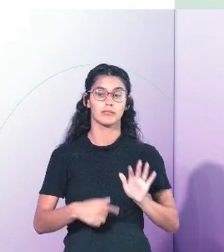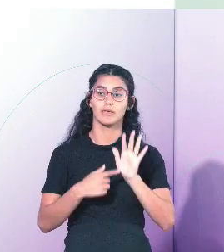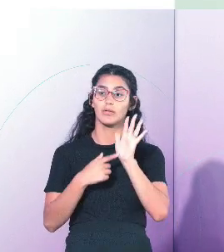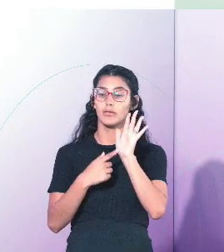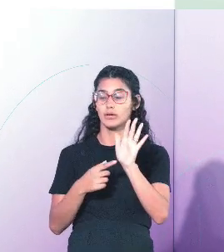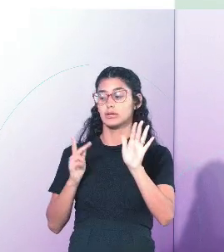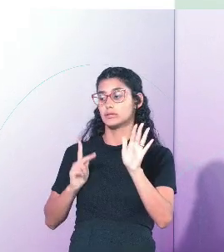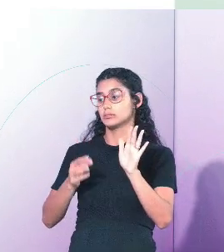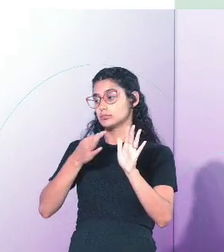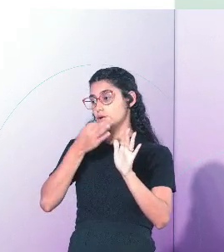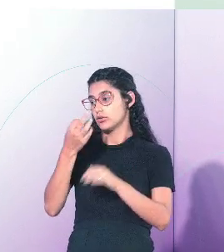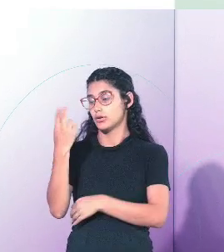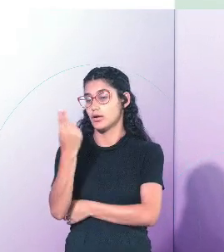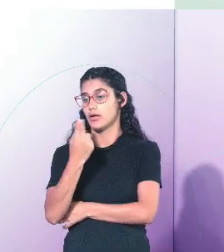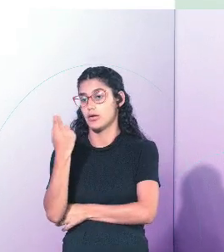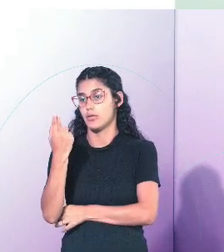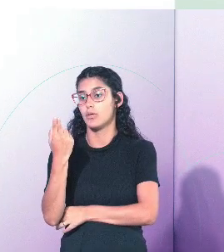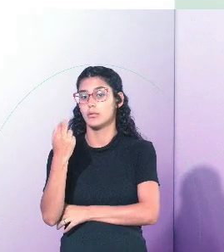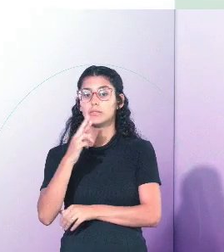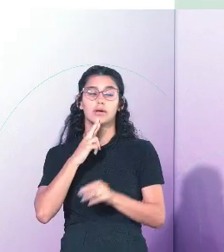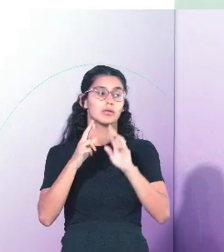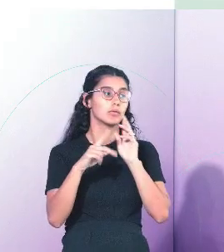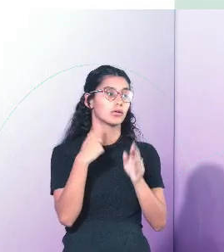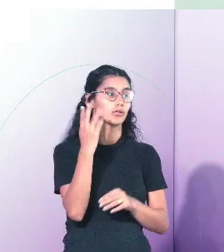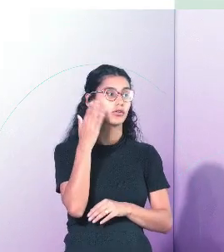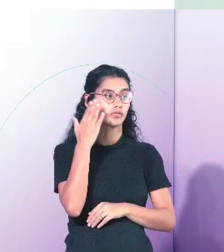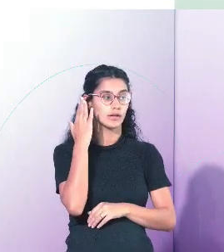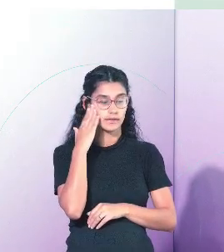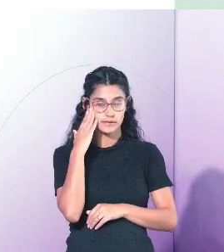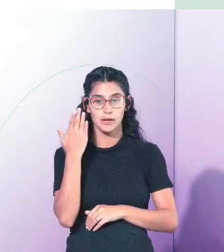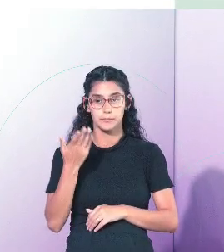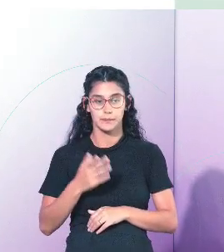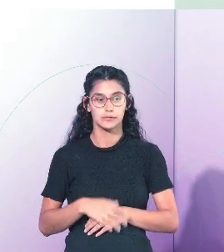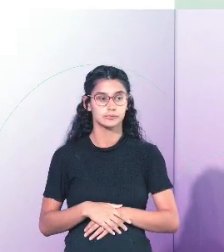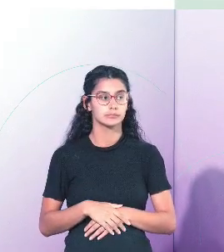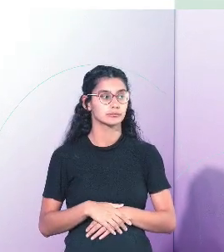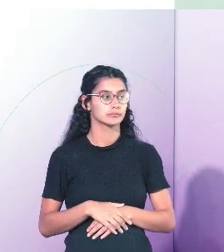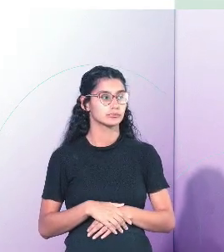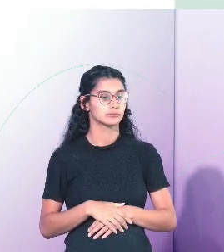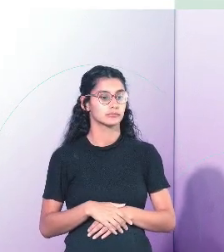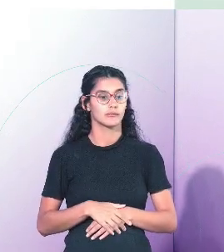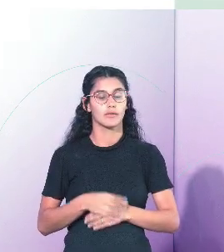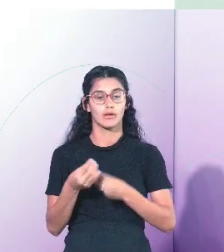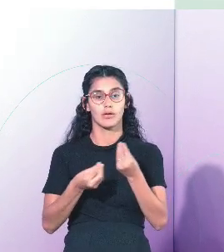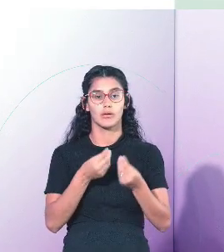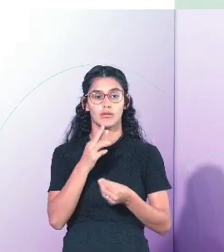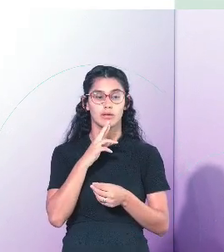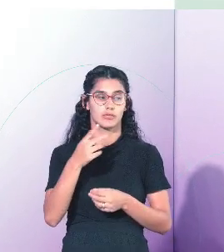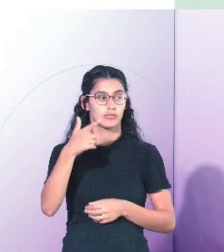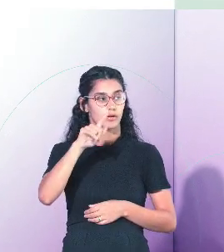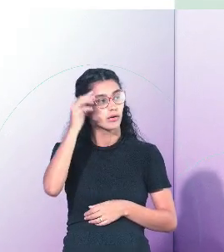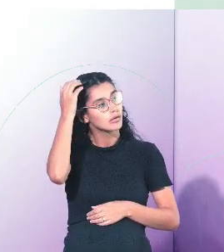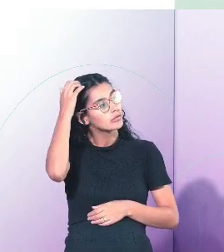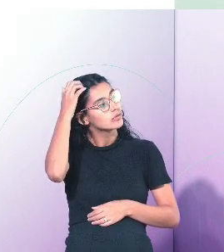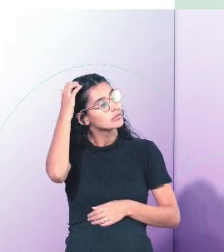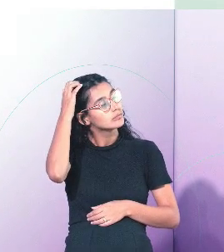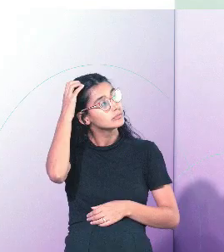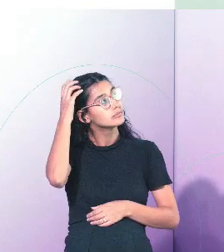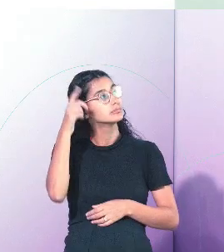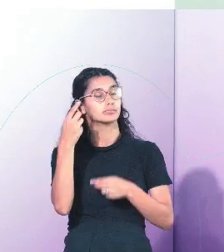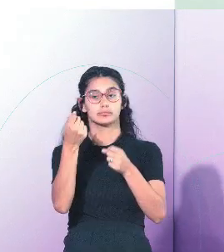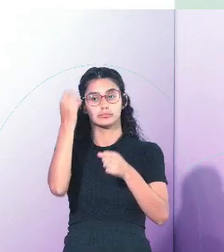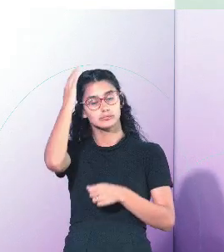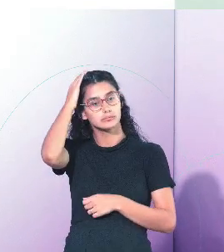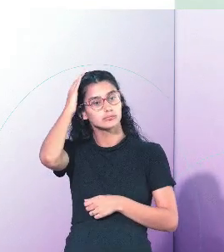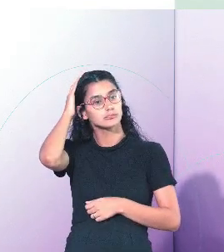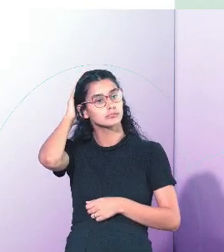mesmas críticas para respostas que a gente dá sempre as mesmas respostas, porque não tem como ser diferente disso. Então, quando a gente está falando de doença